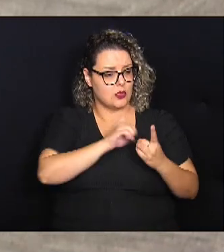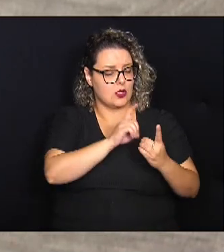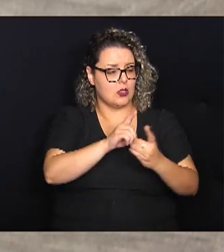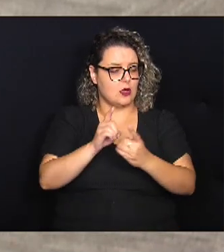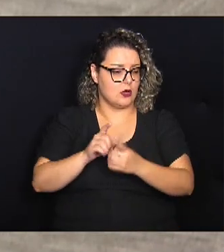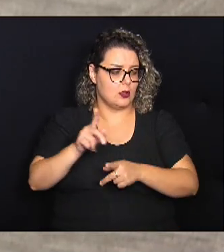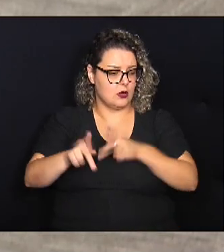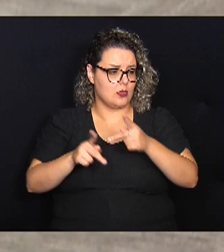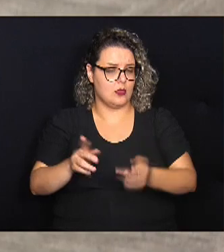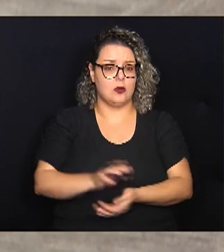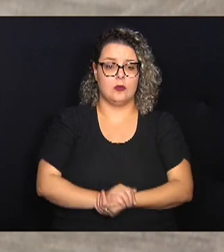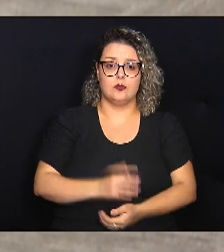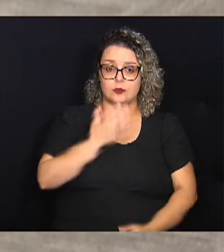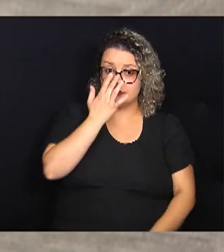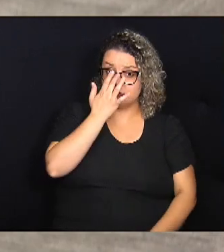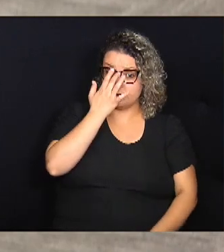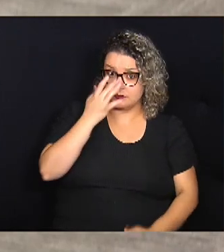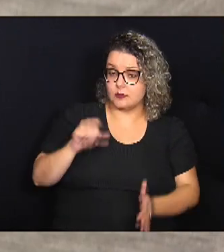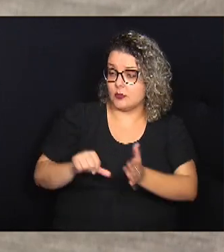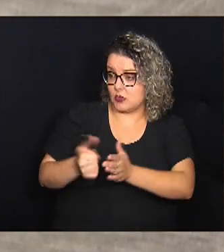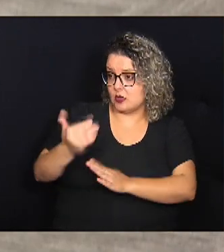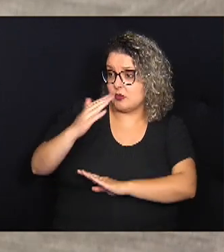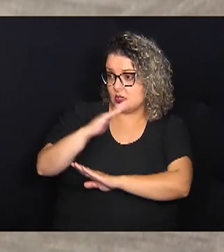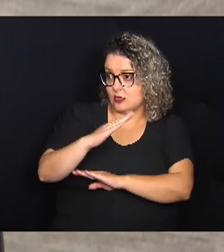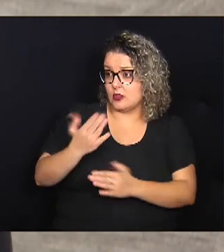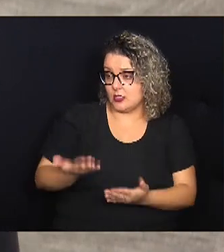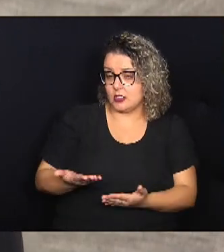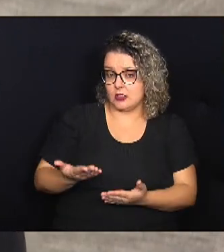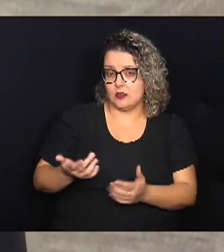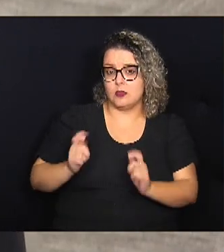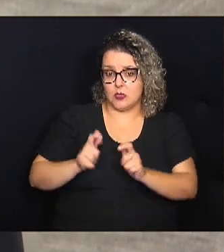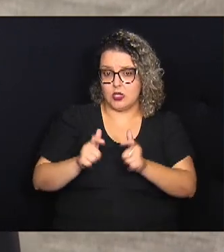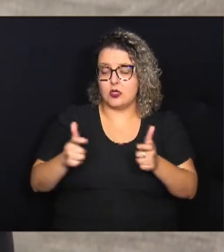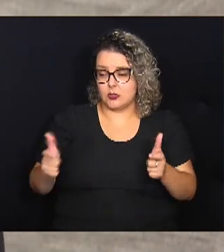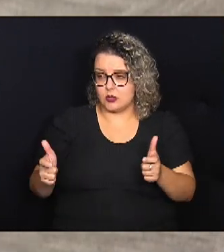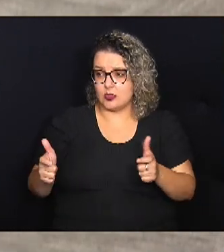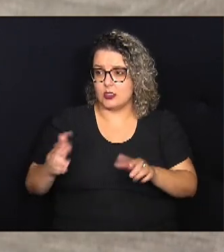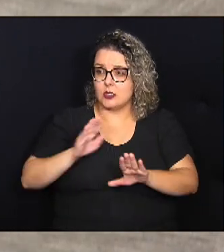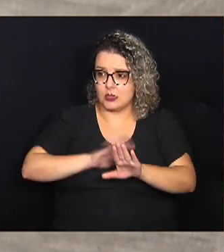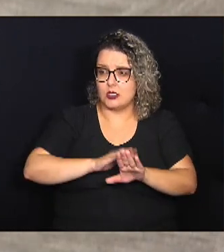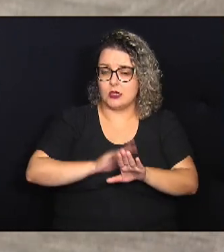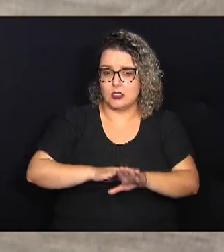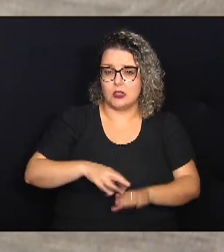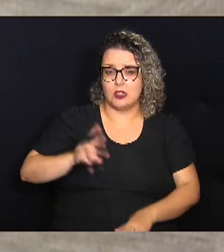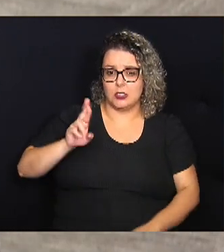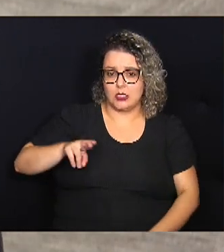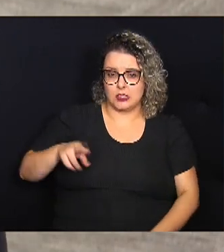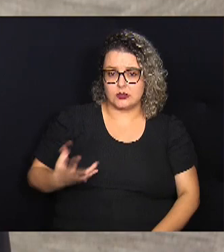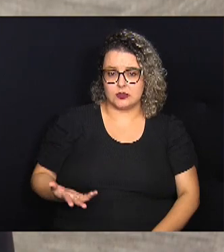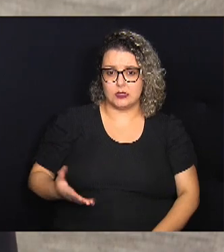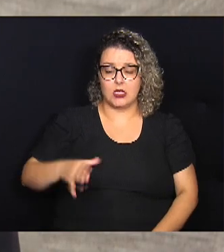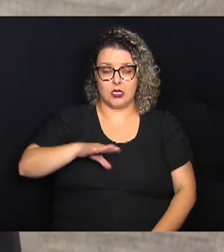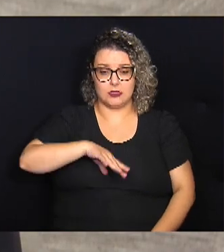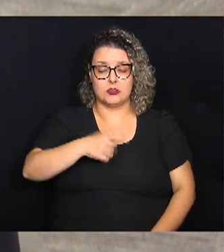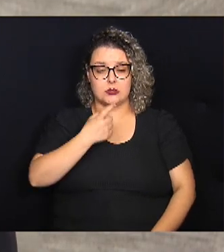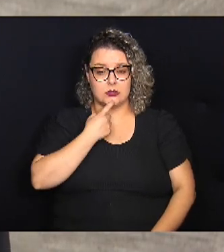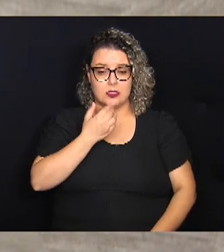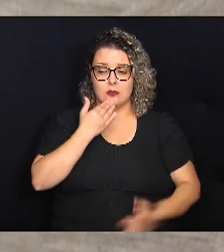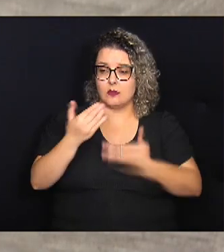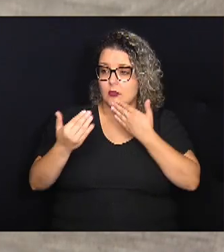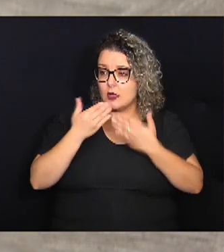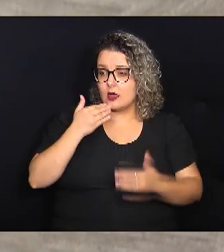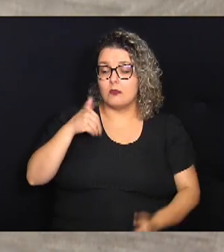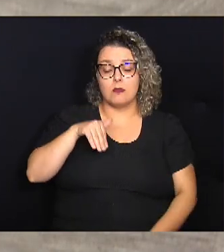à população? Não, primeiro, a Câmara tem aumentado as suas atribuições, né? A cidade de Campinas tem demandado cada